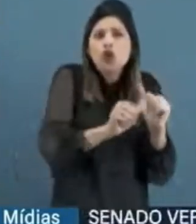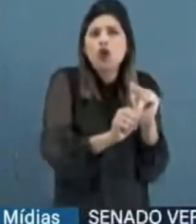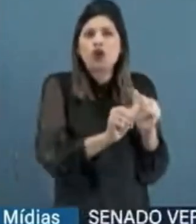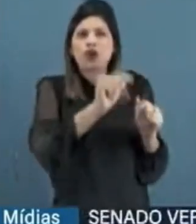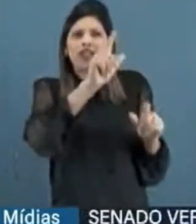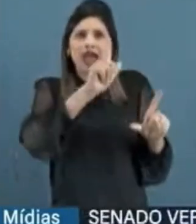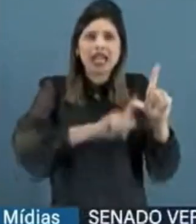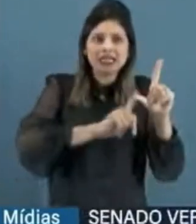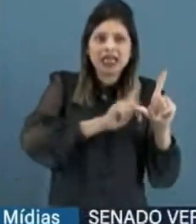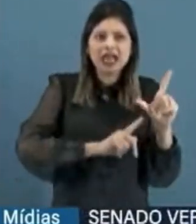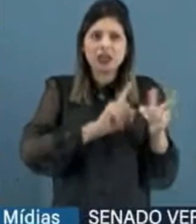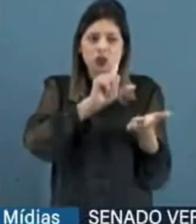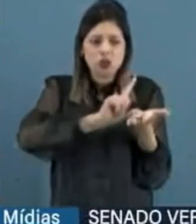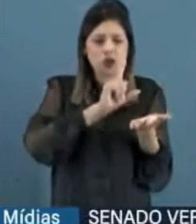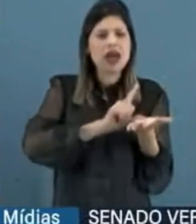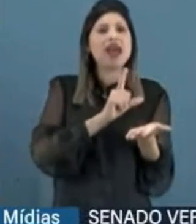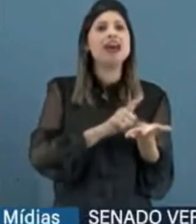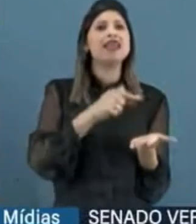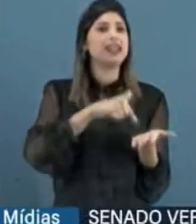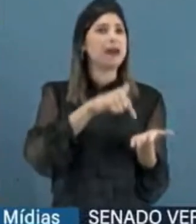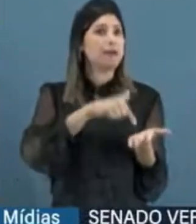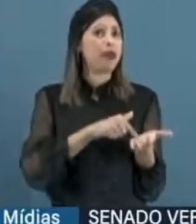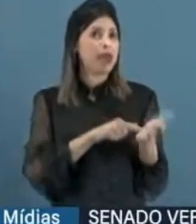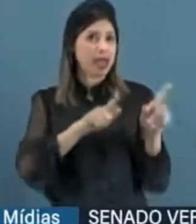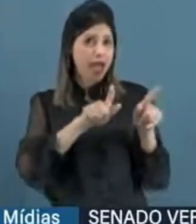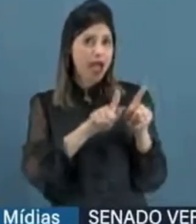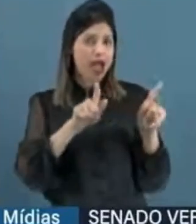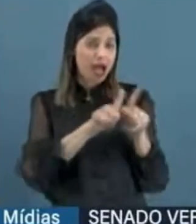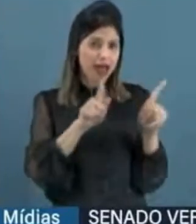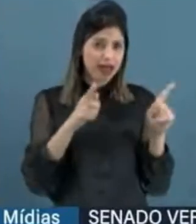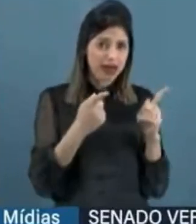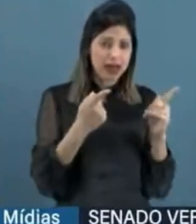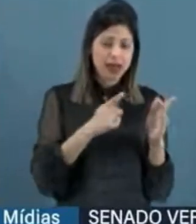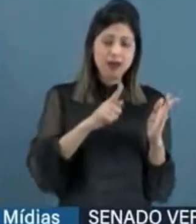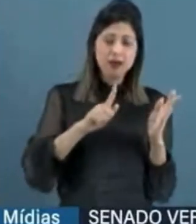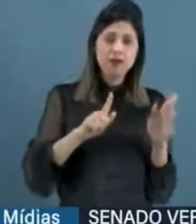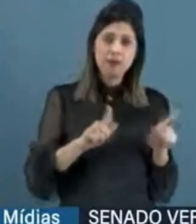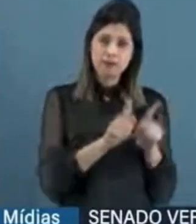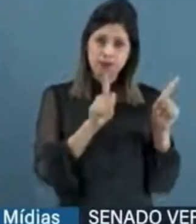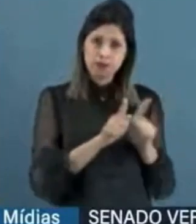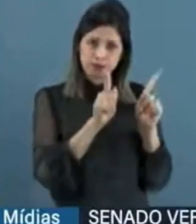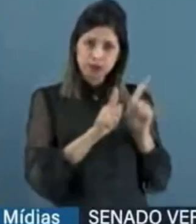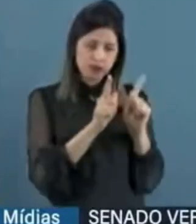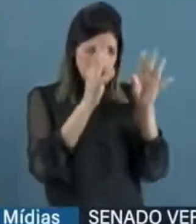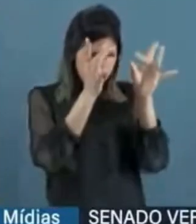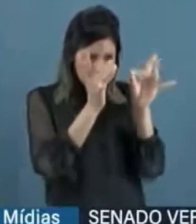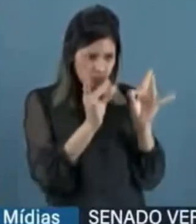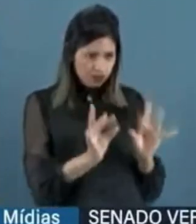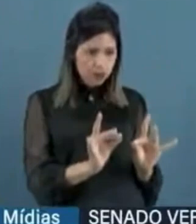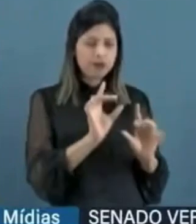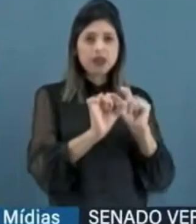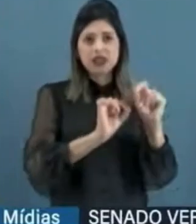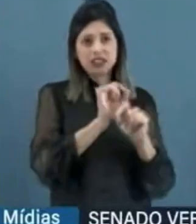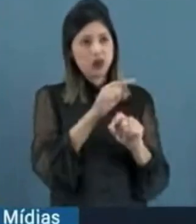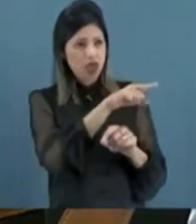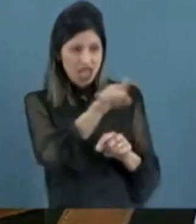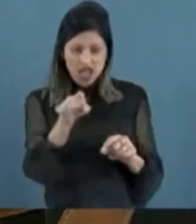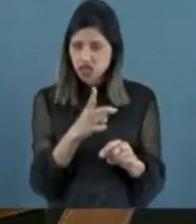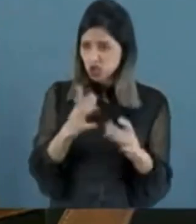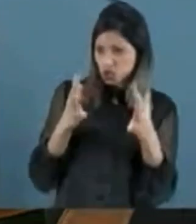que atravessa classes sociais, mas a base da pirâmide que entra nessa não percebe que o principal prejudicado são eles.